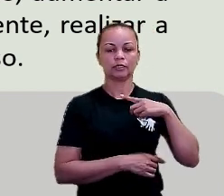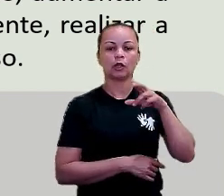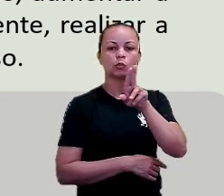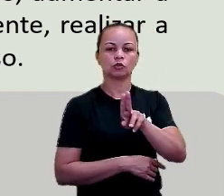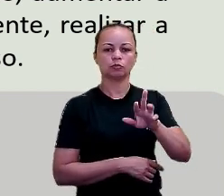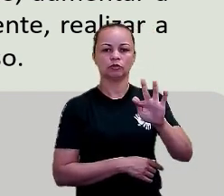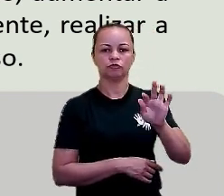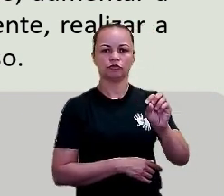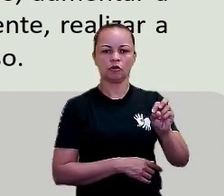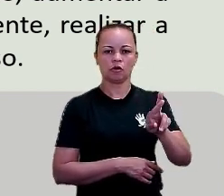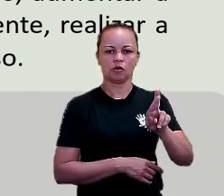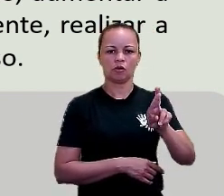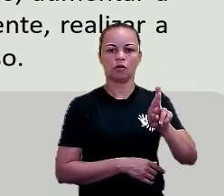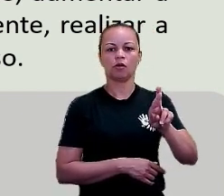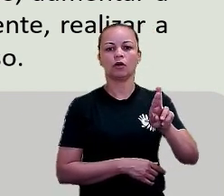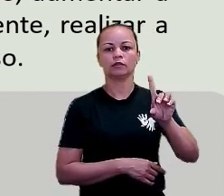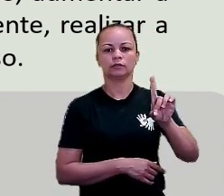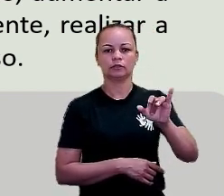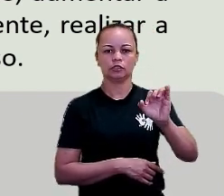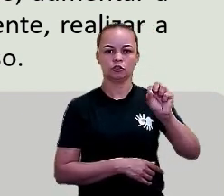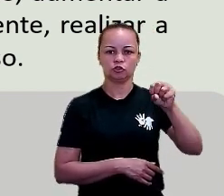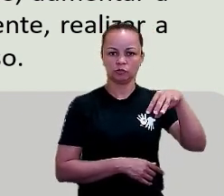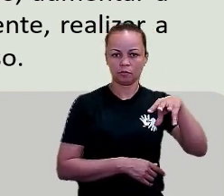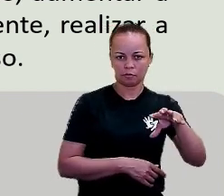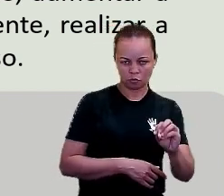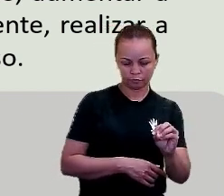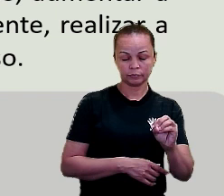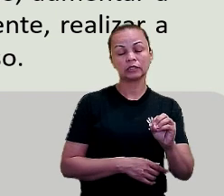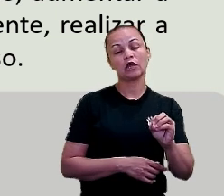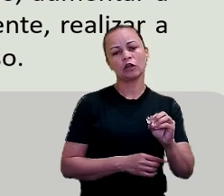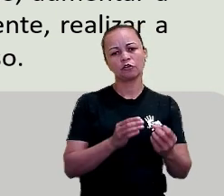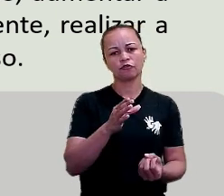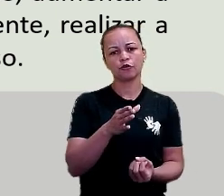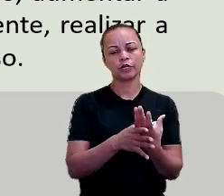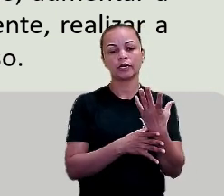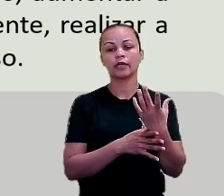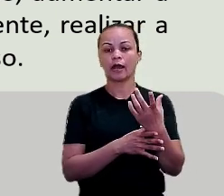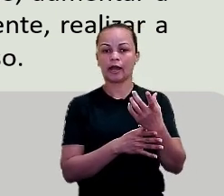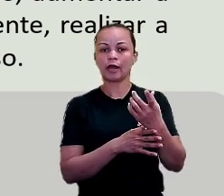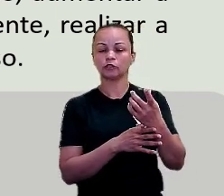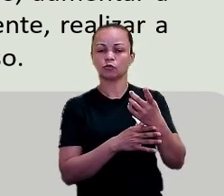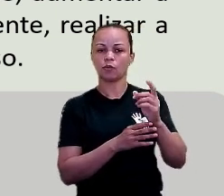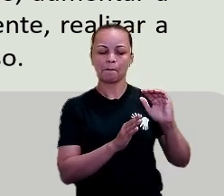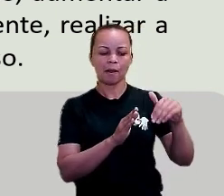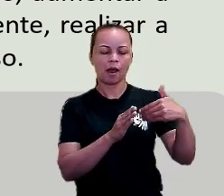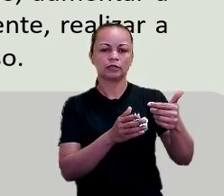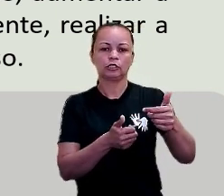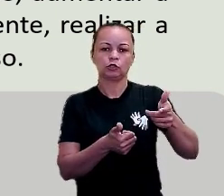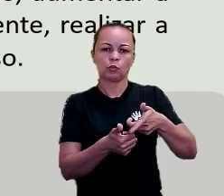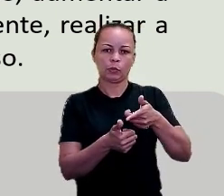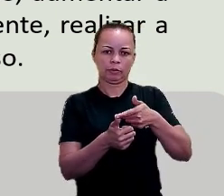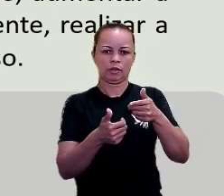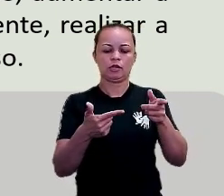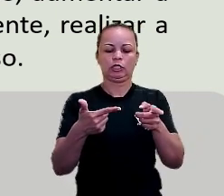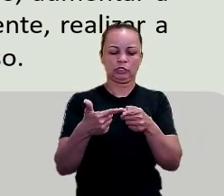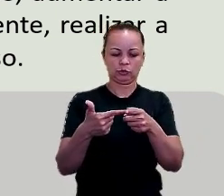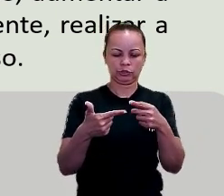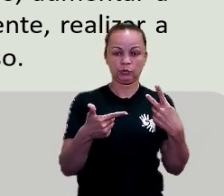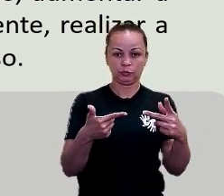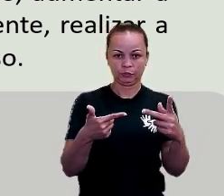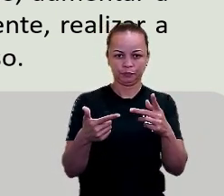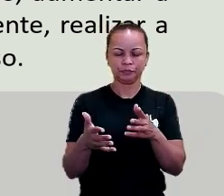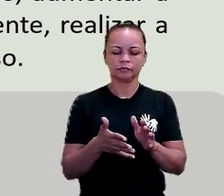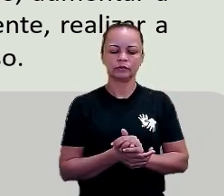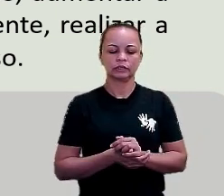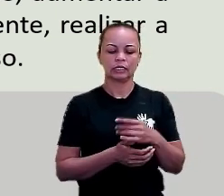Fordismo, tá certo? Que foi criada a partir do outro que a gente vê, o Taylorismo, tá bom? Que o seu mentor foi